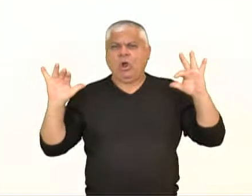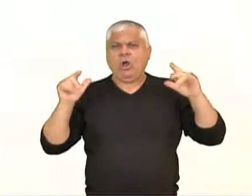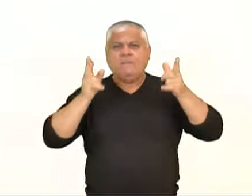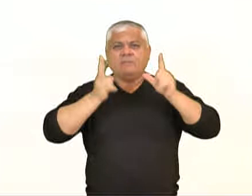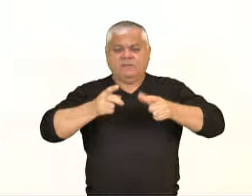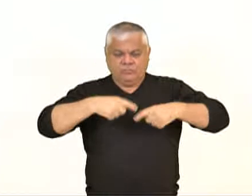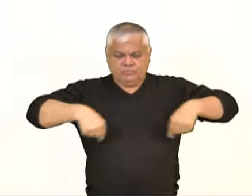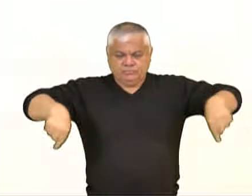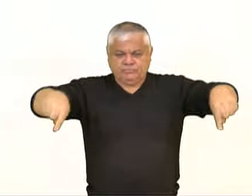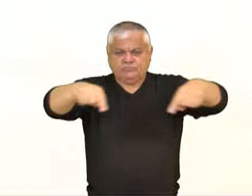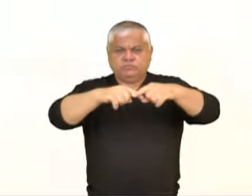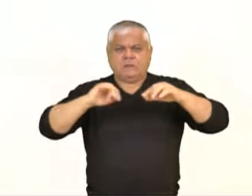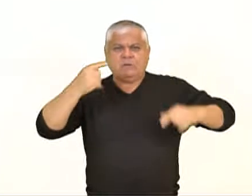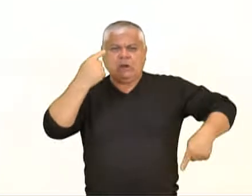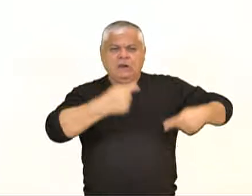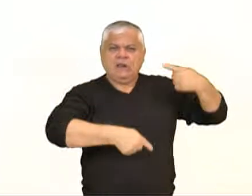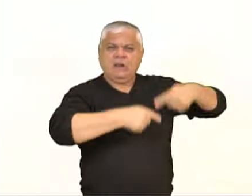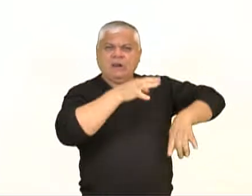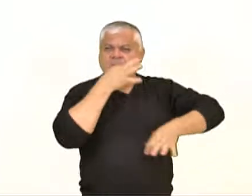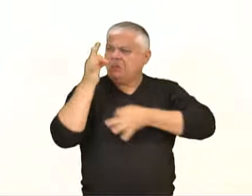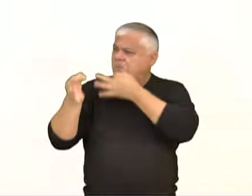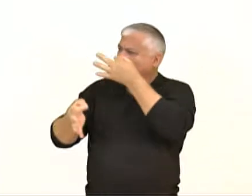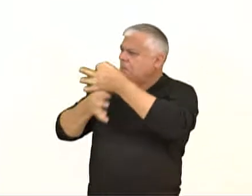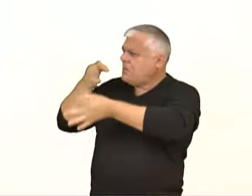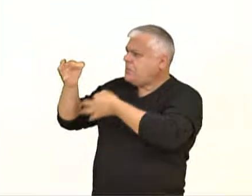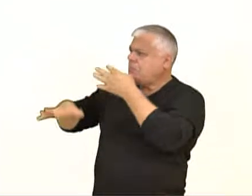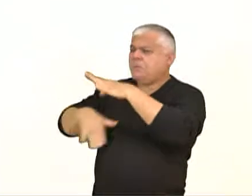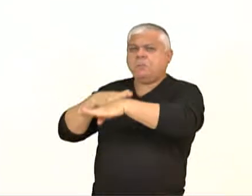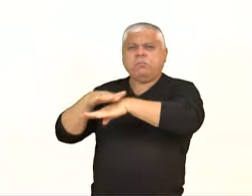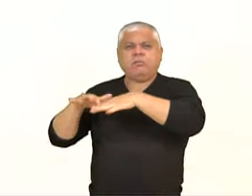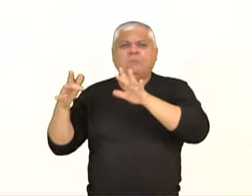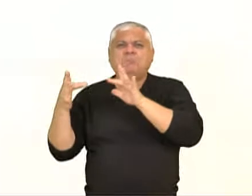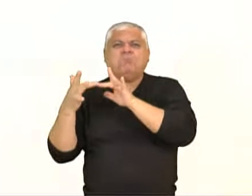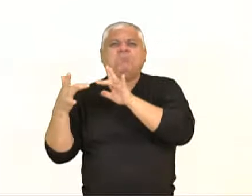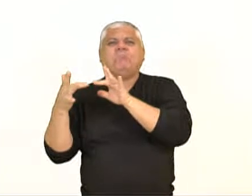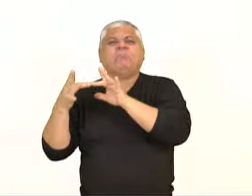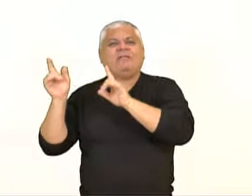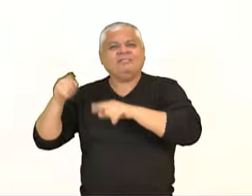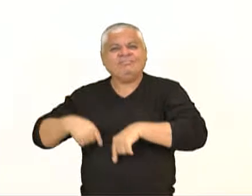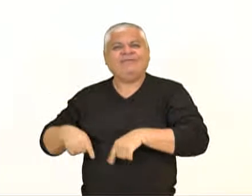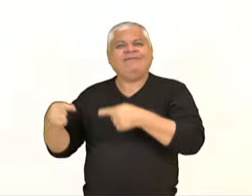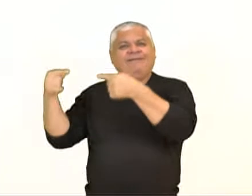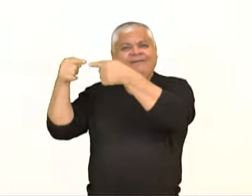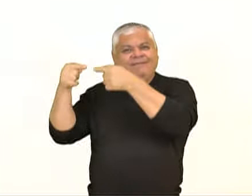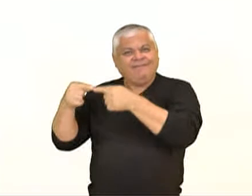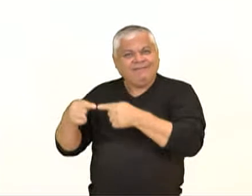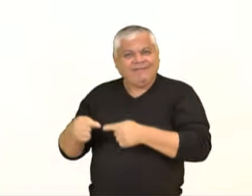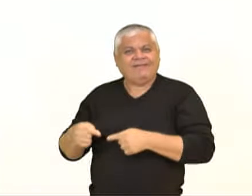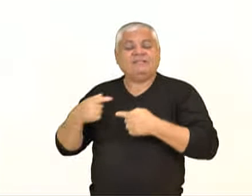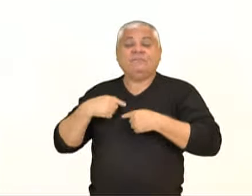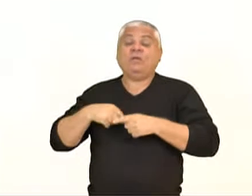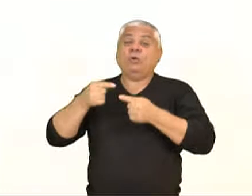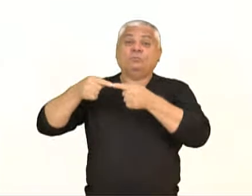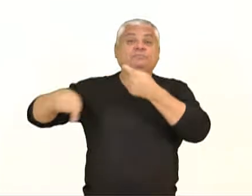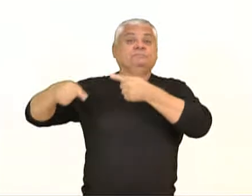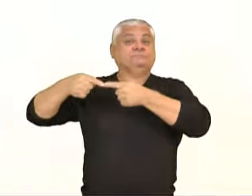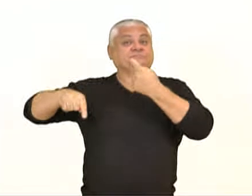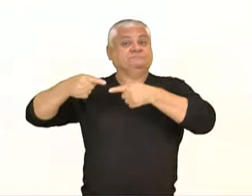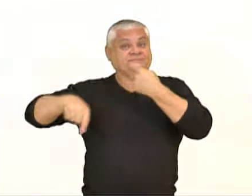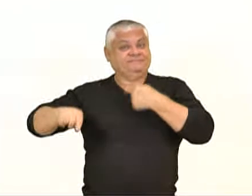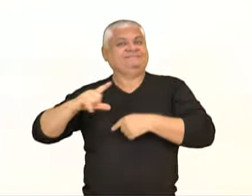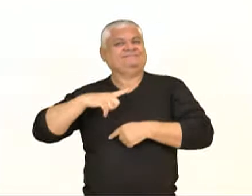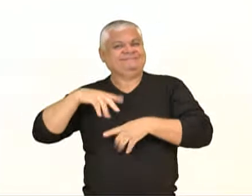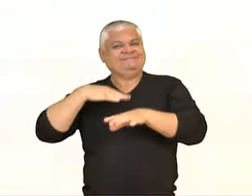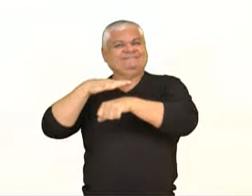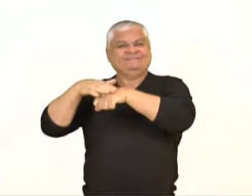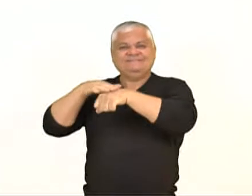ambiente e começar a discutir o assunto, descobre afinidades imediatas ou contrariedades eternas, num